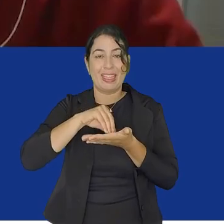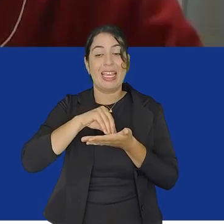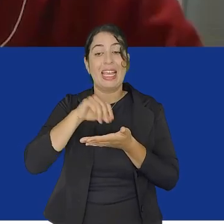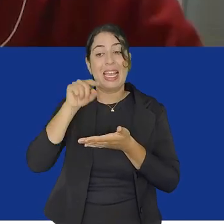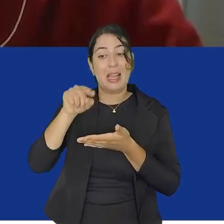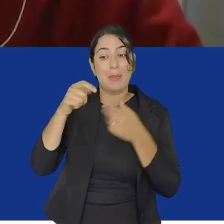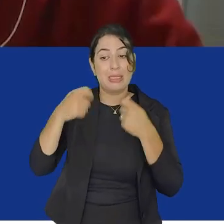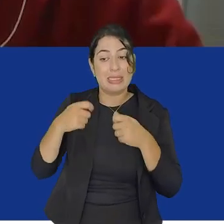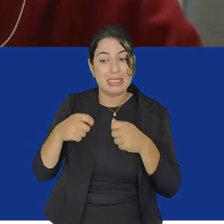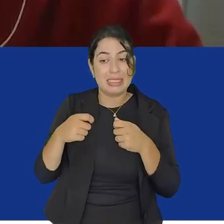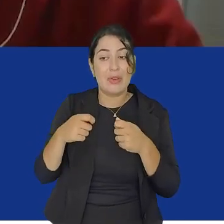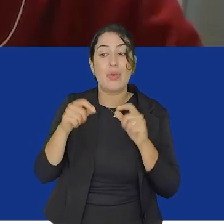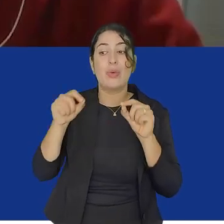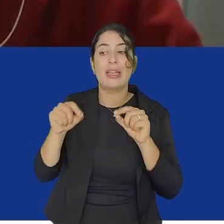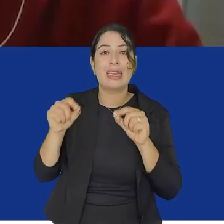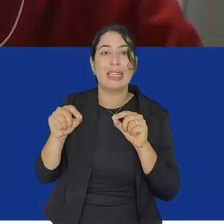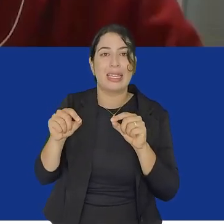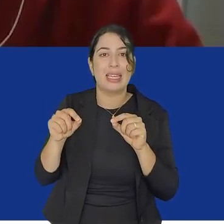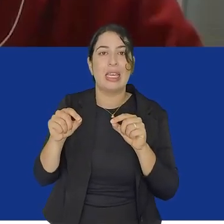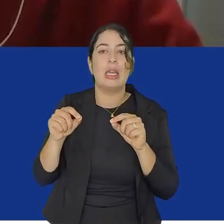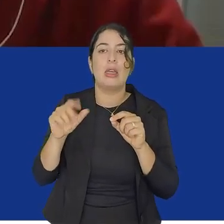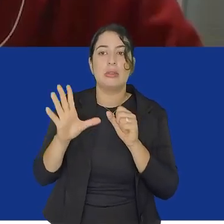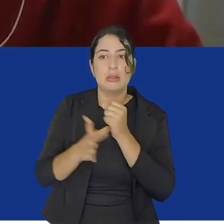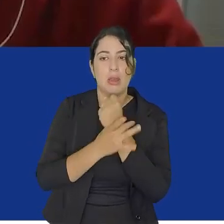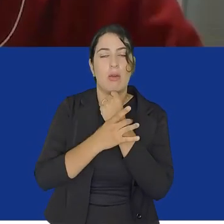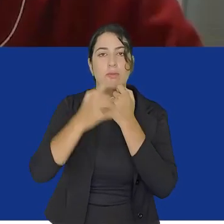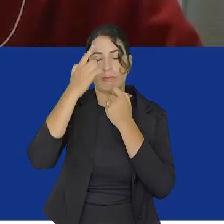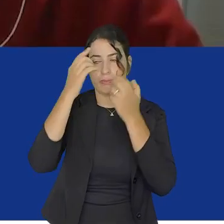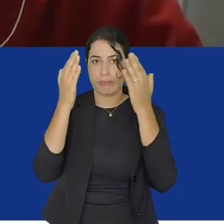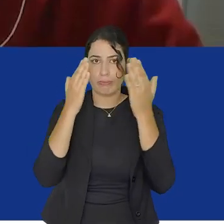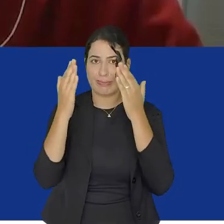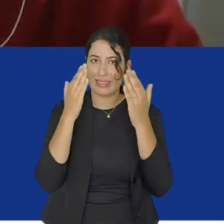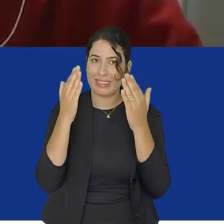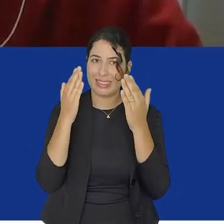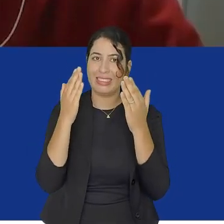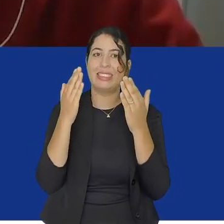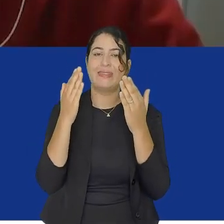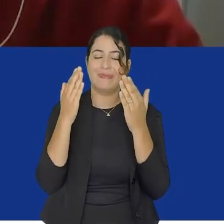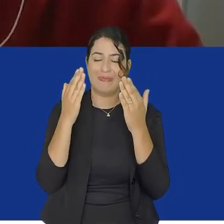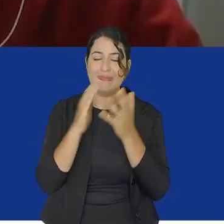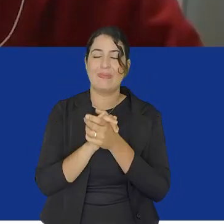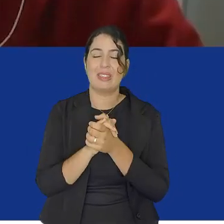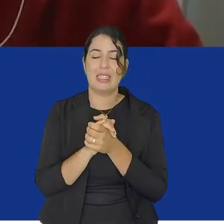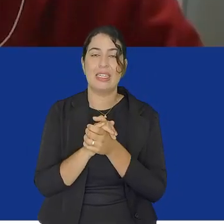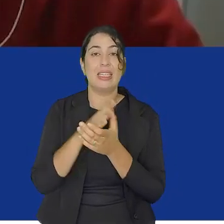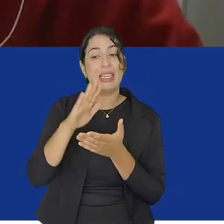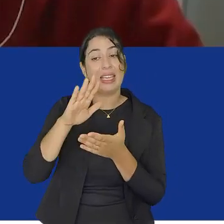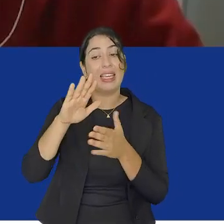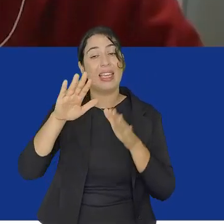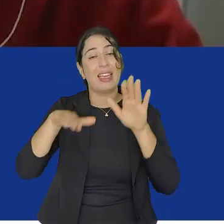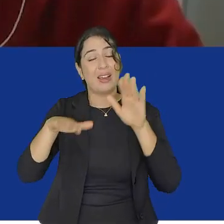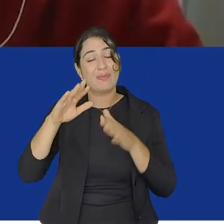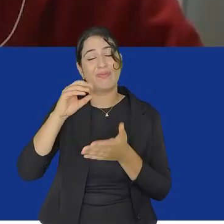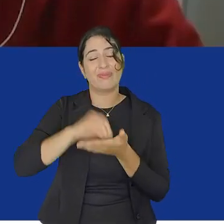precisava para estar num lugar mais de segurança psicológica e não tem. Então, não é justificar o assédio, mas é compreender